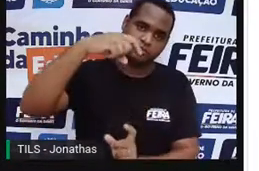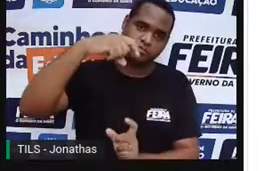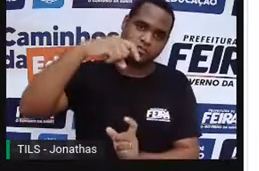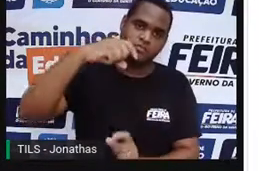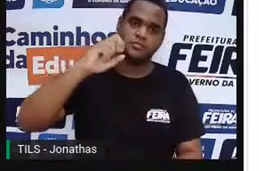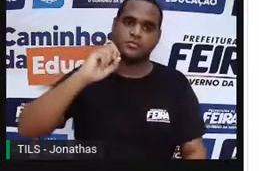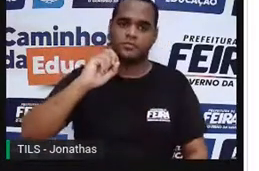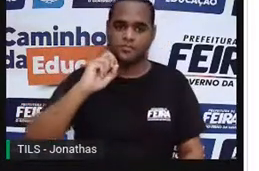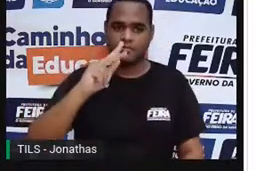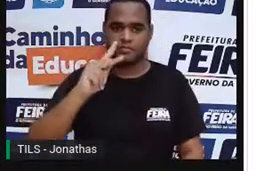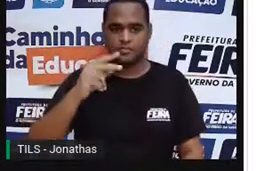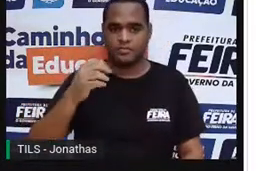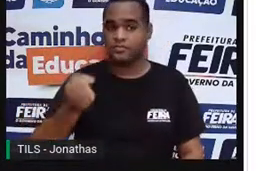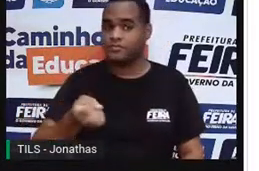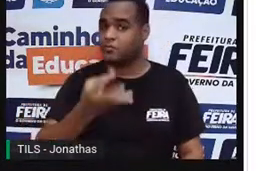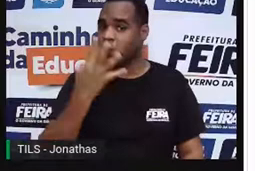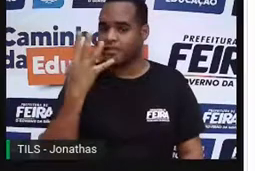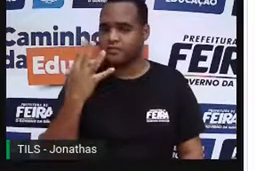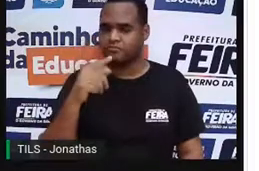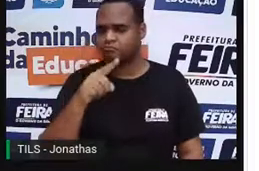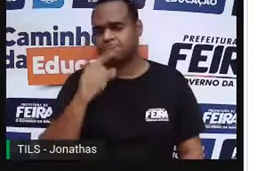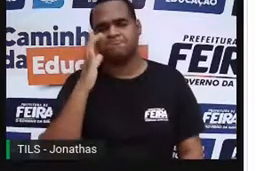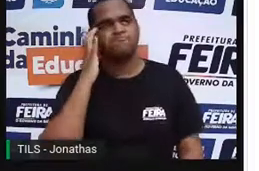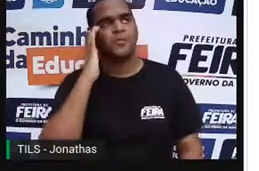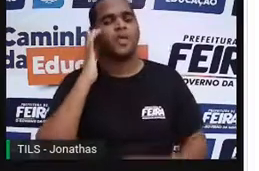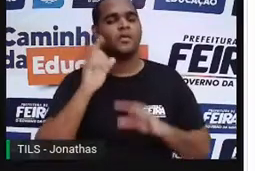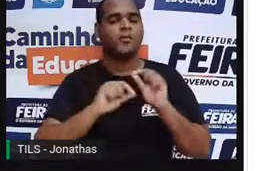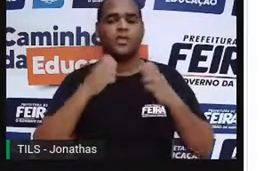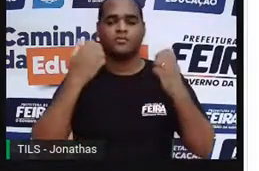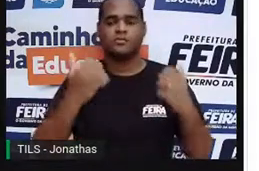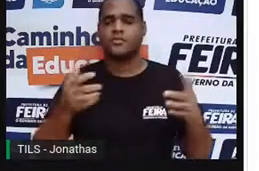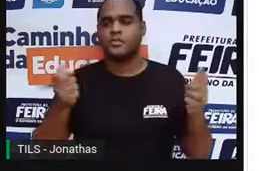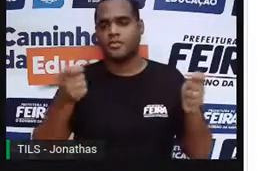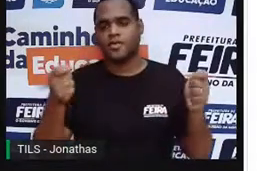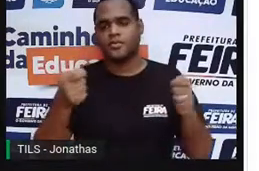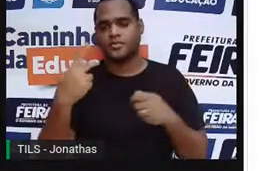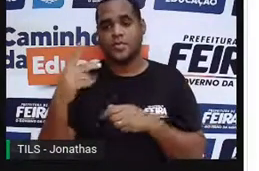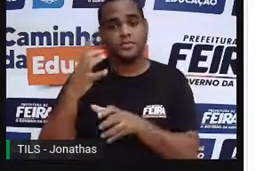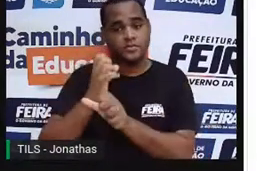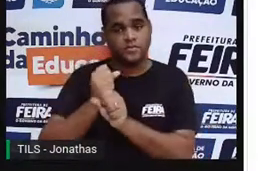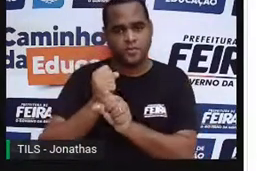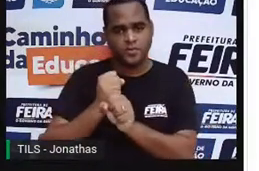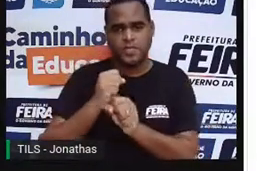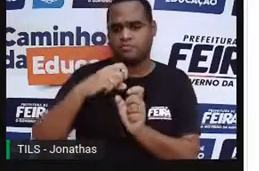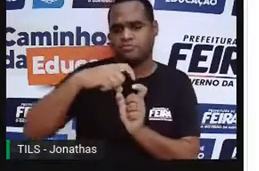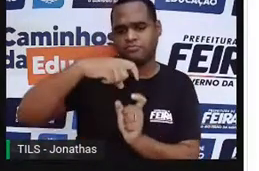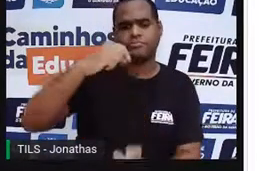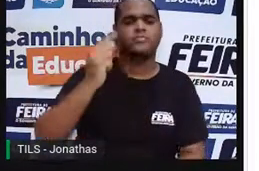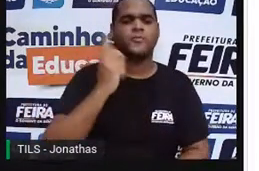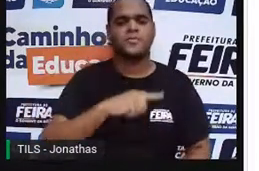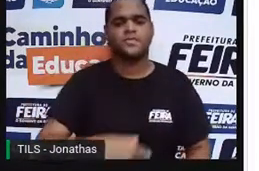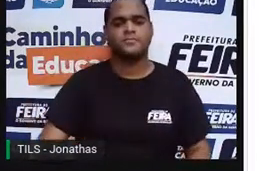e quantas fileirinhas você acha que vão caber aqui dentro